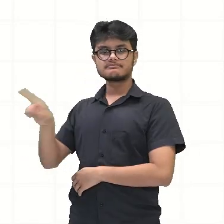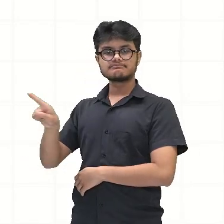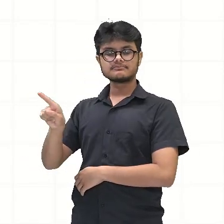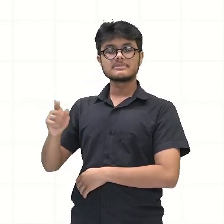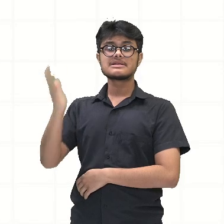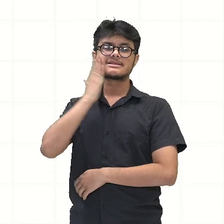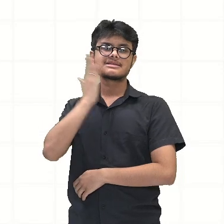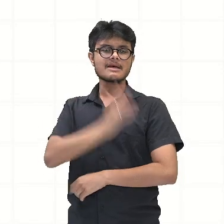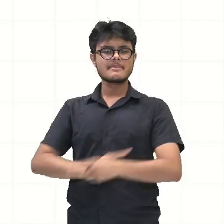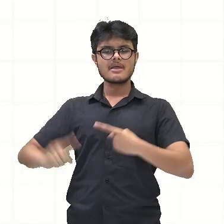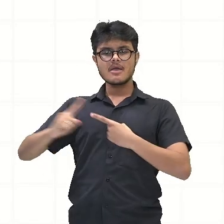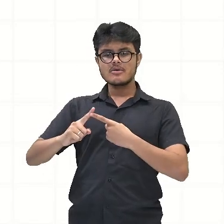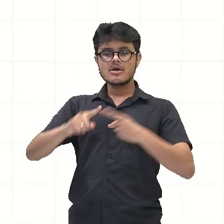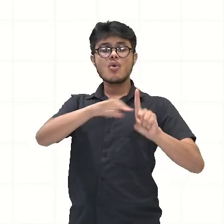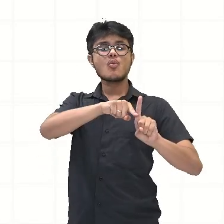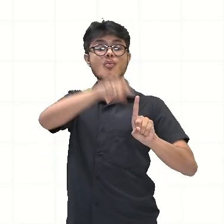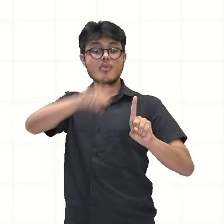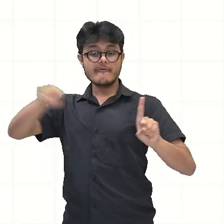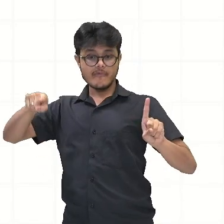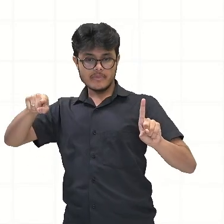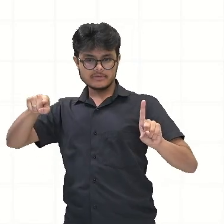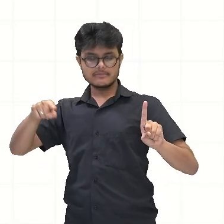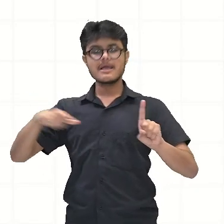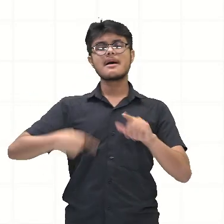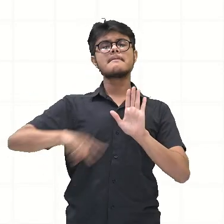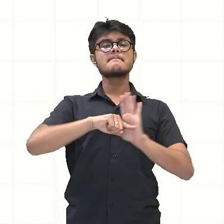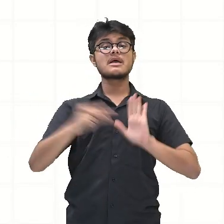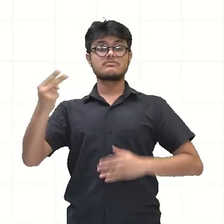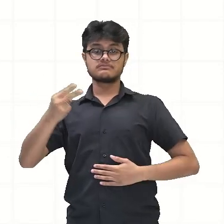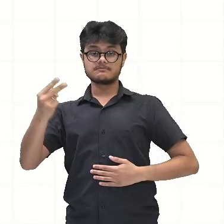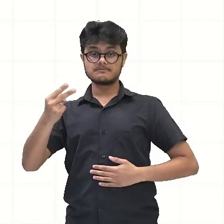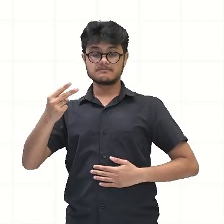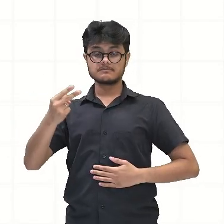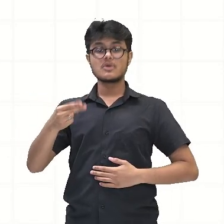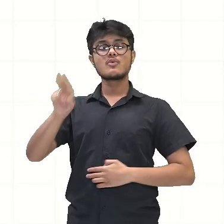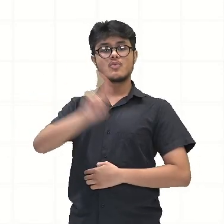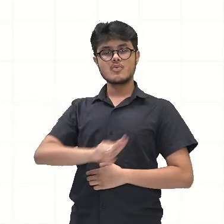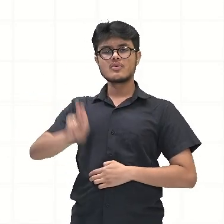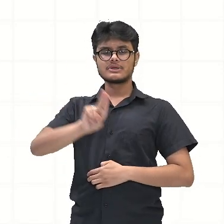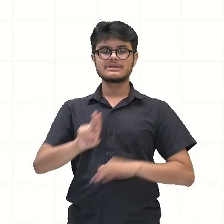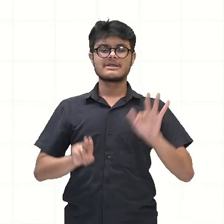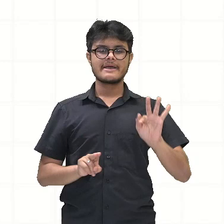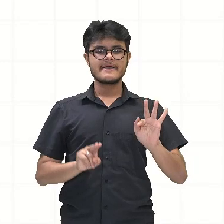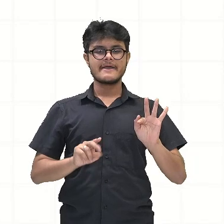imagem do número menos 2 na função